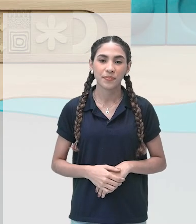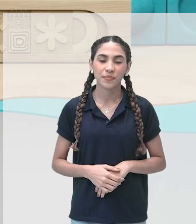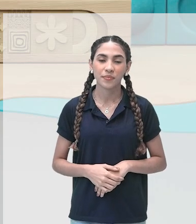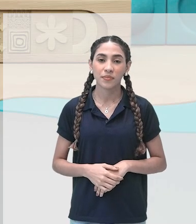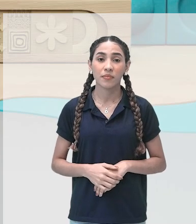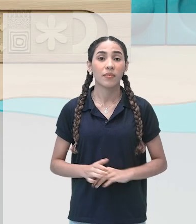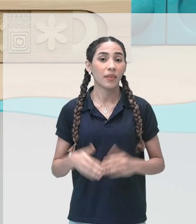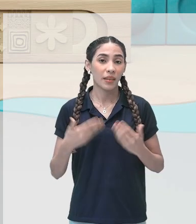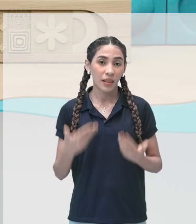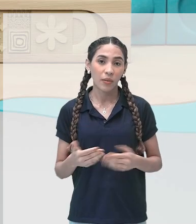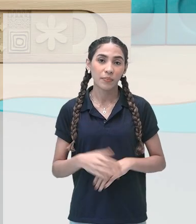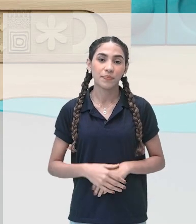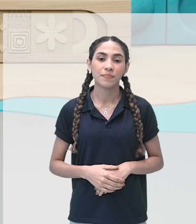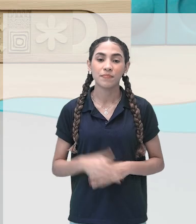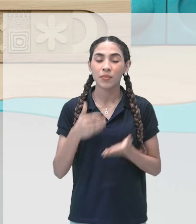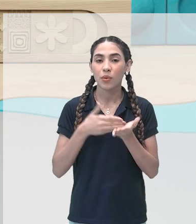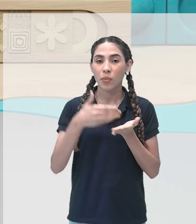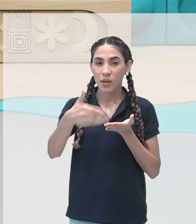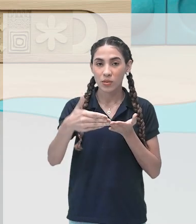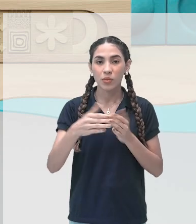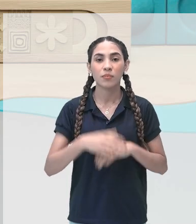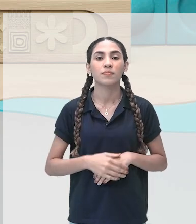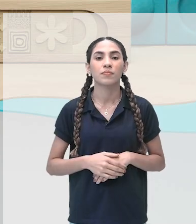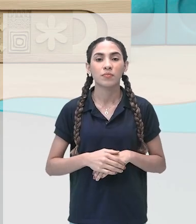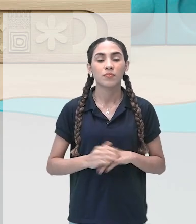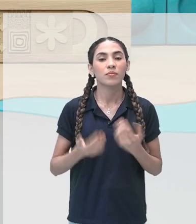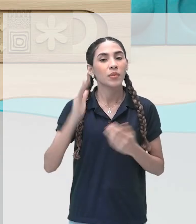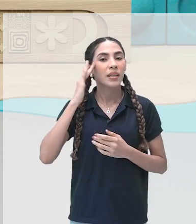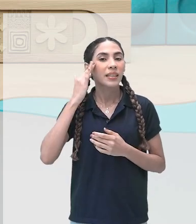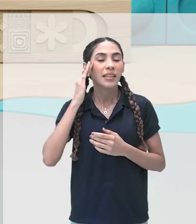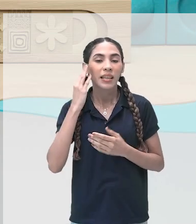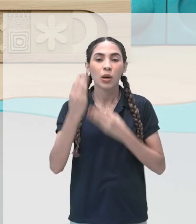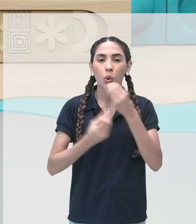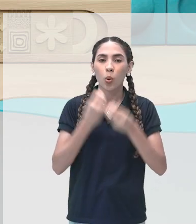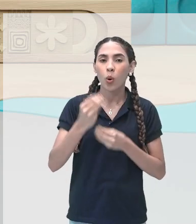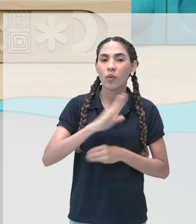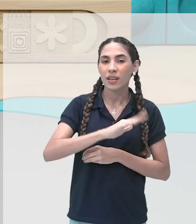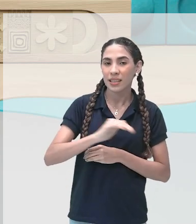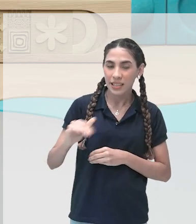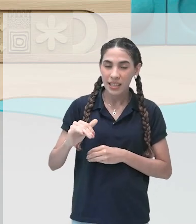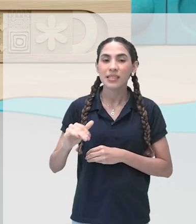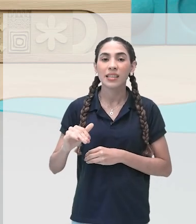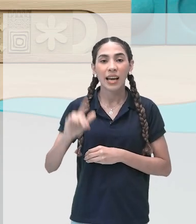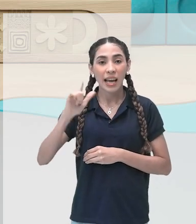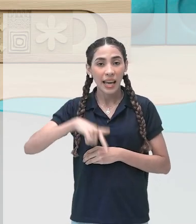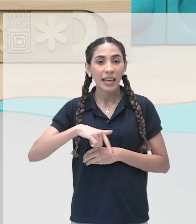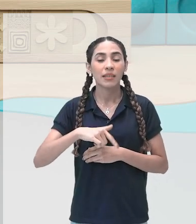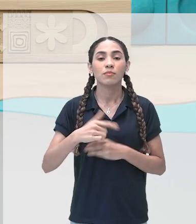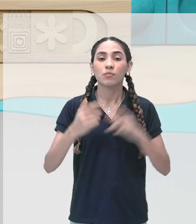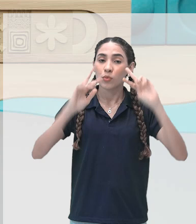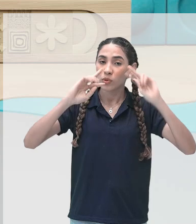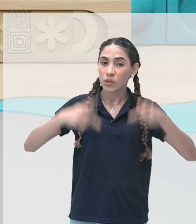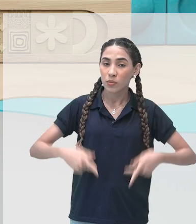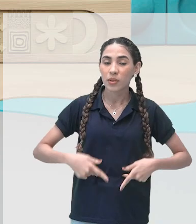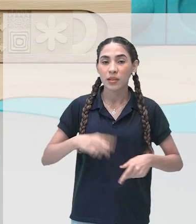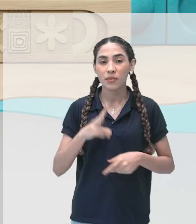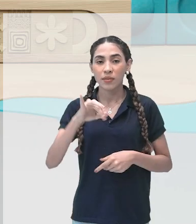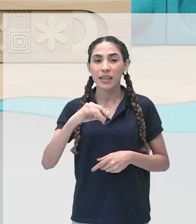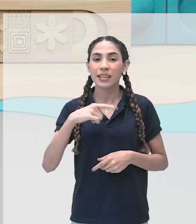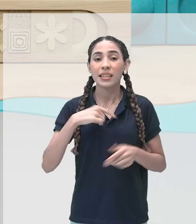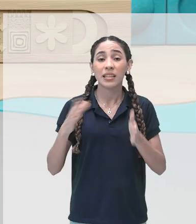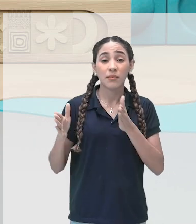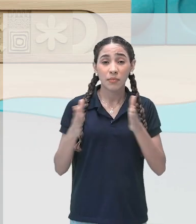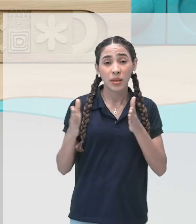Né? Então, começou o movimento de entendimento da criança como esse indivíduo que vai ter, nessa